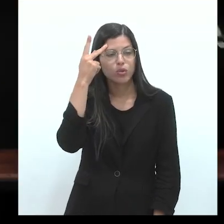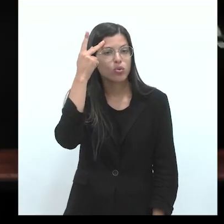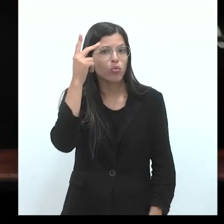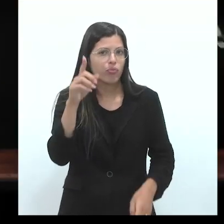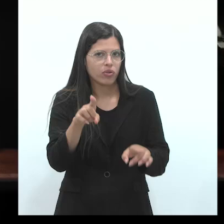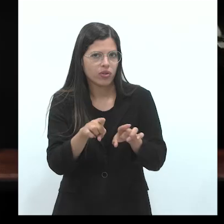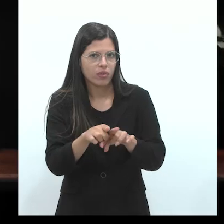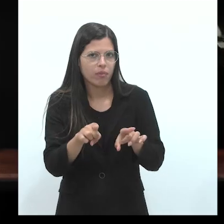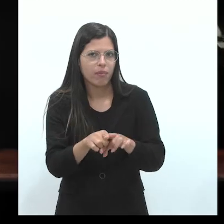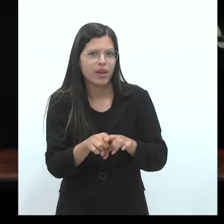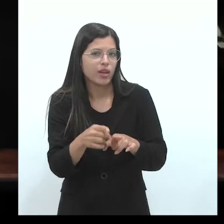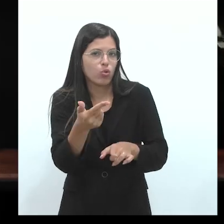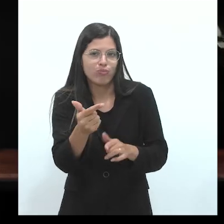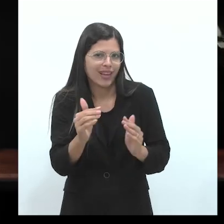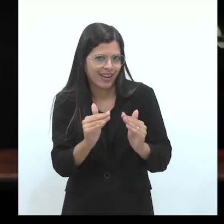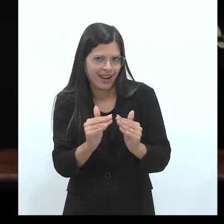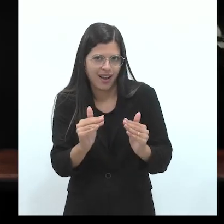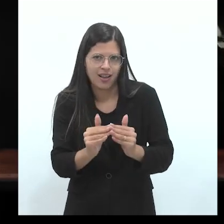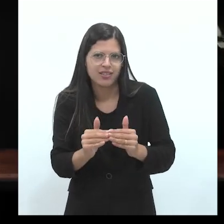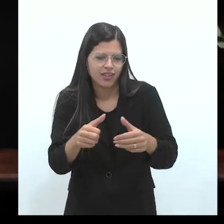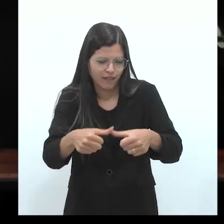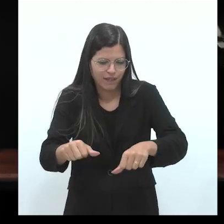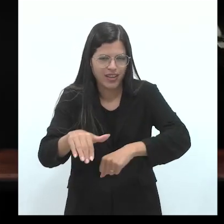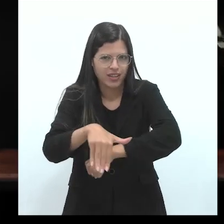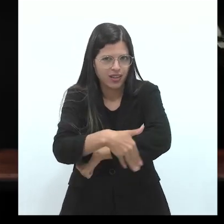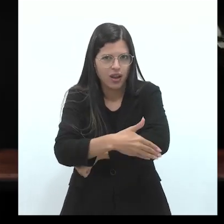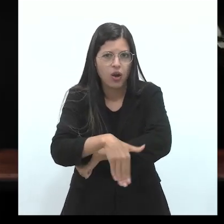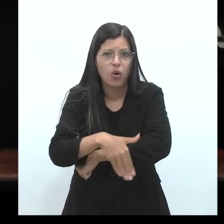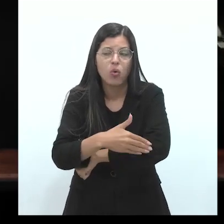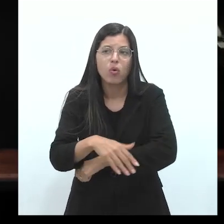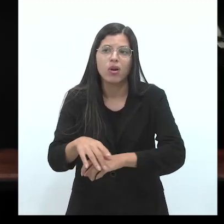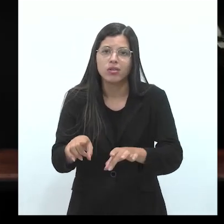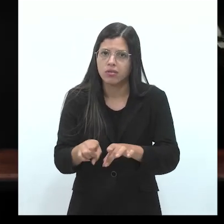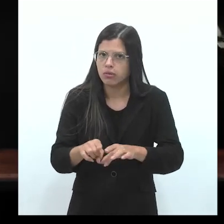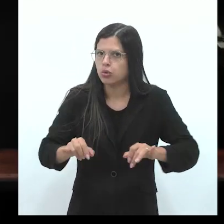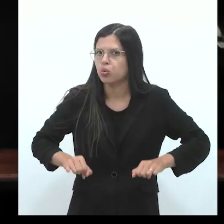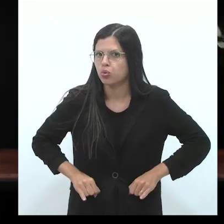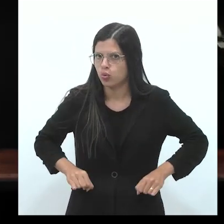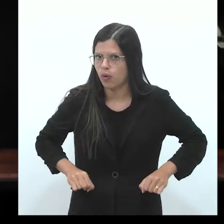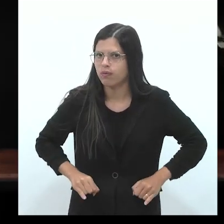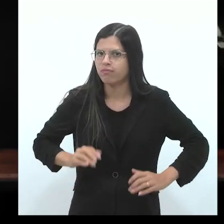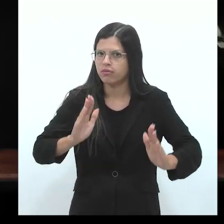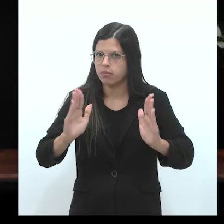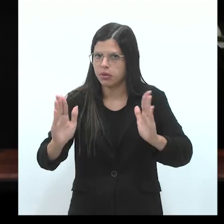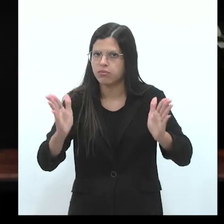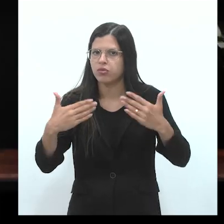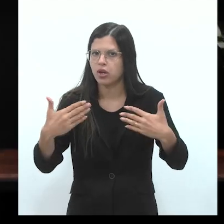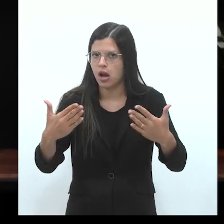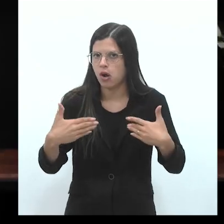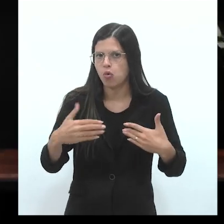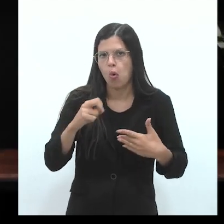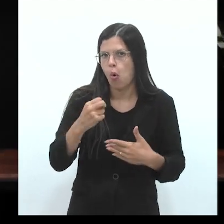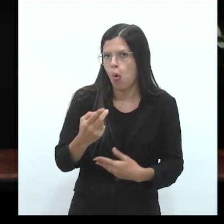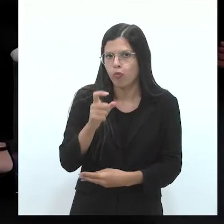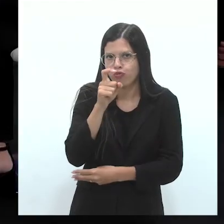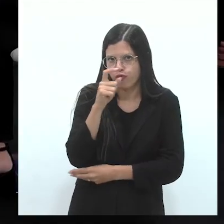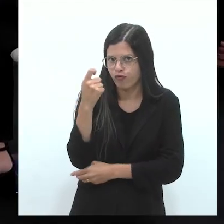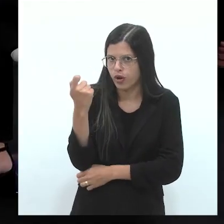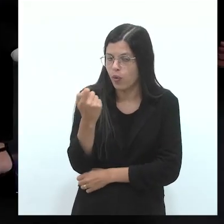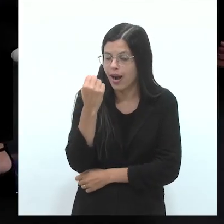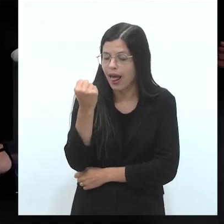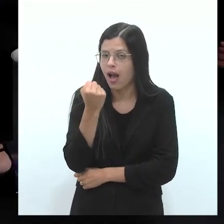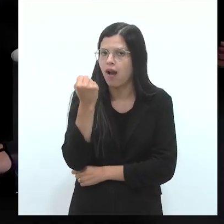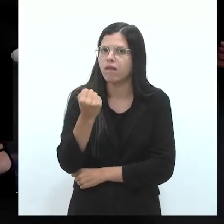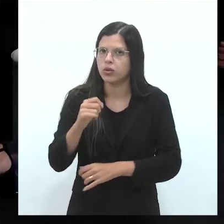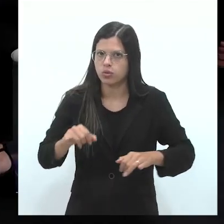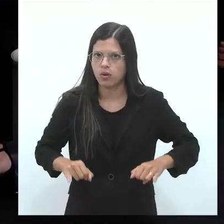muito, quando chove, quando faz frio, mas no caso desse calor extremo, eles acabam sofrendo muito também. Sim, sem dúvida, são grupos